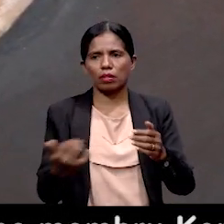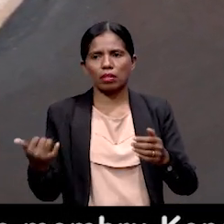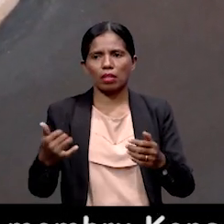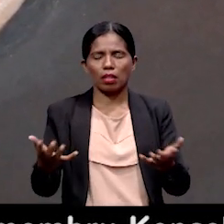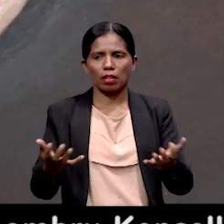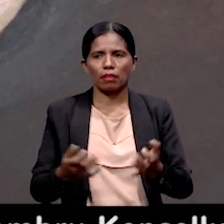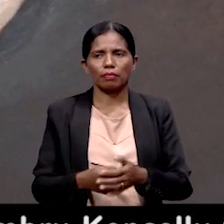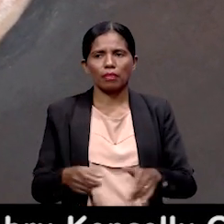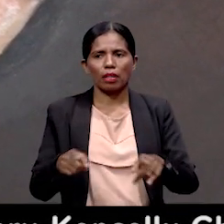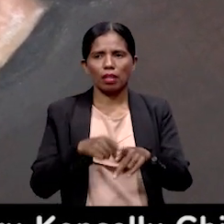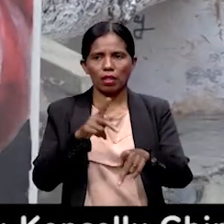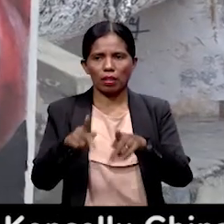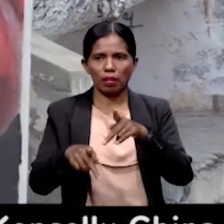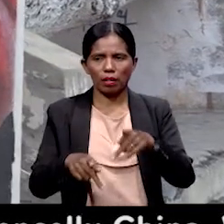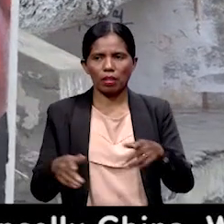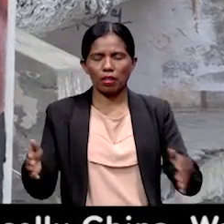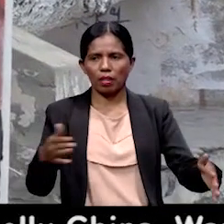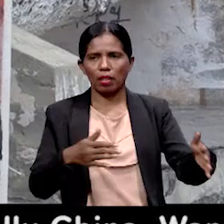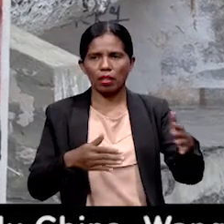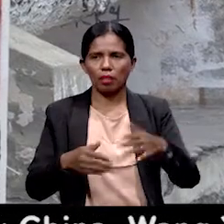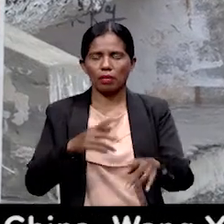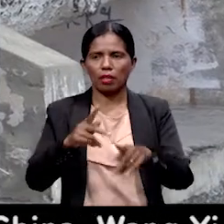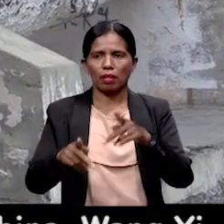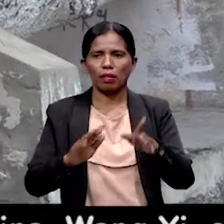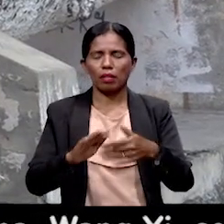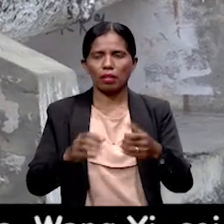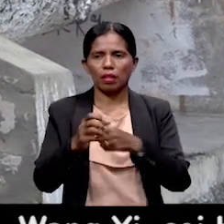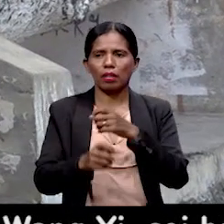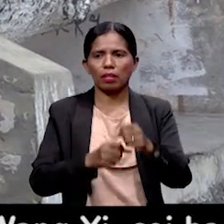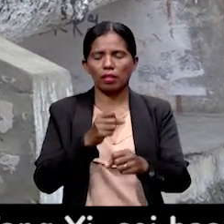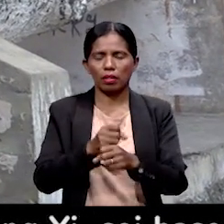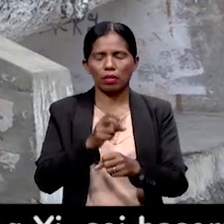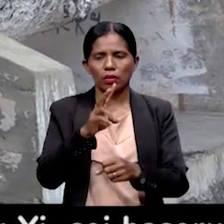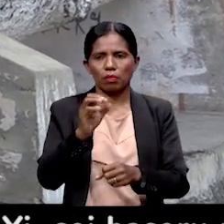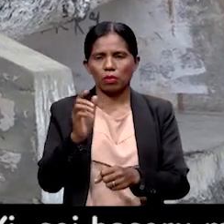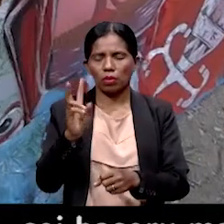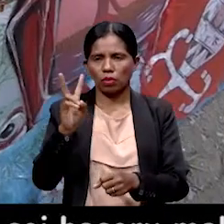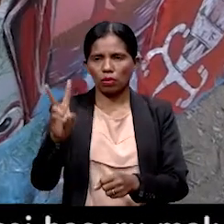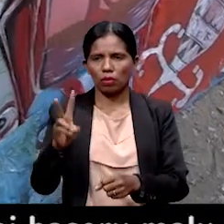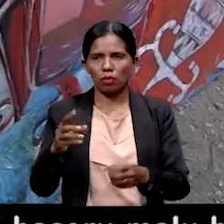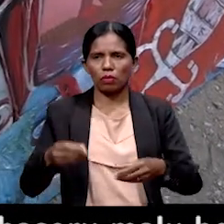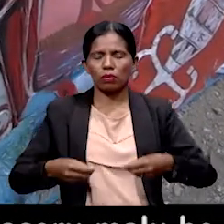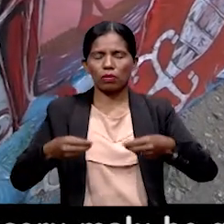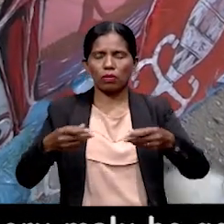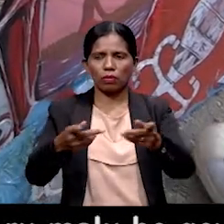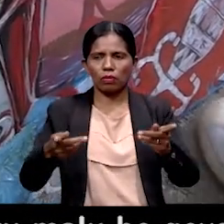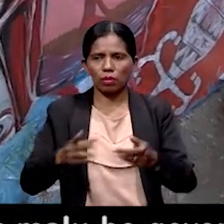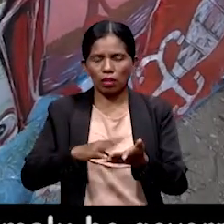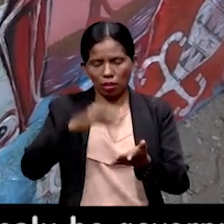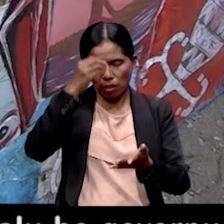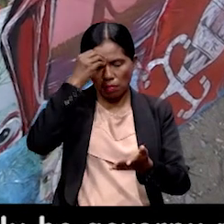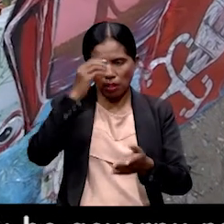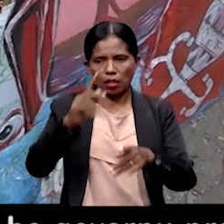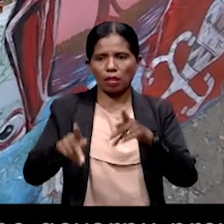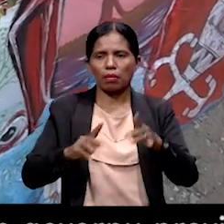Morisa nessa comunidade arte nebe halibur artista sira desde tina rin rua tolu to in loron, além de oferecer espaço a prende artista